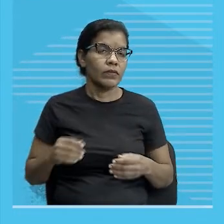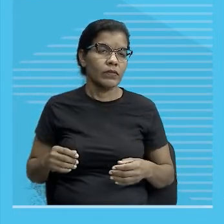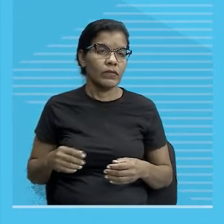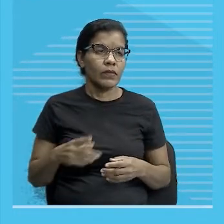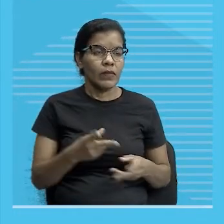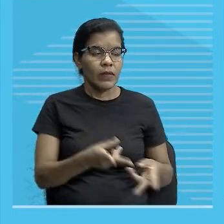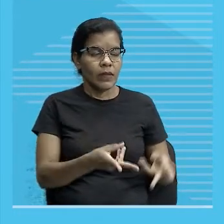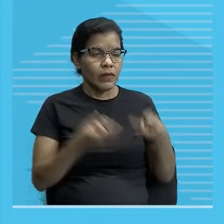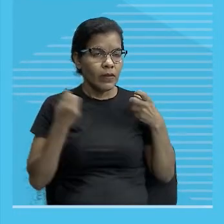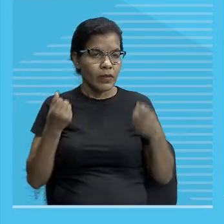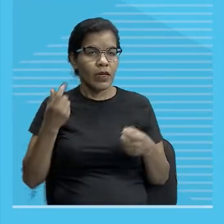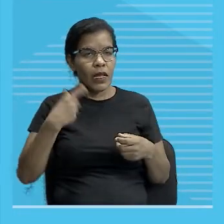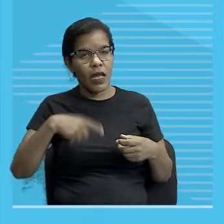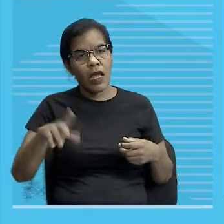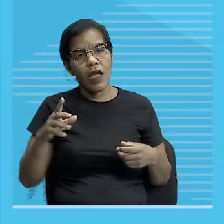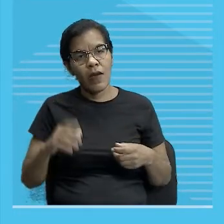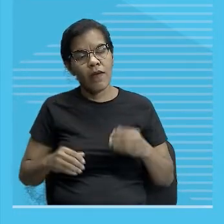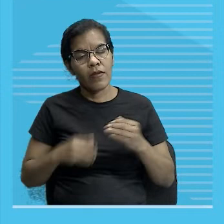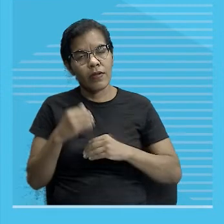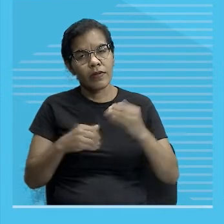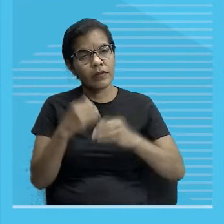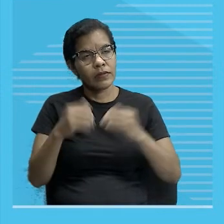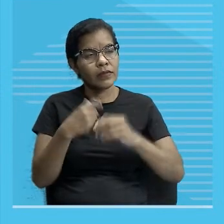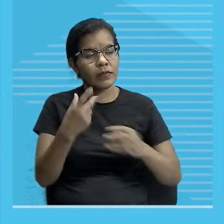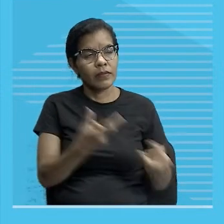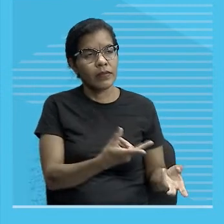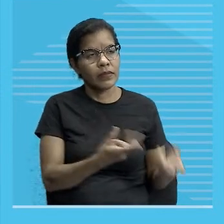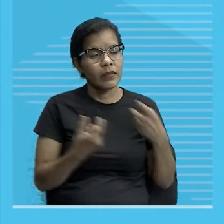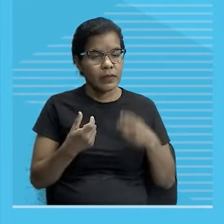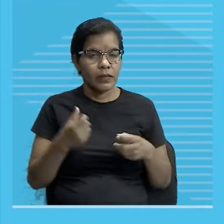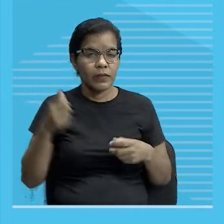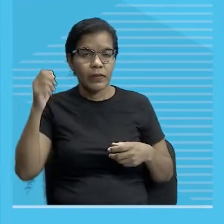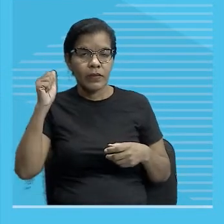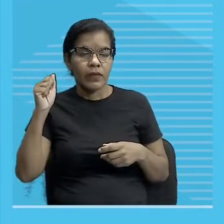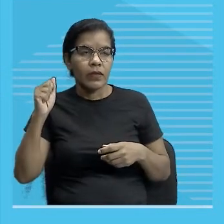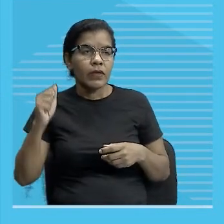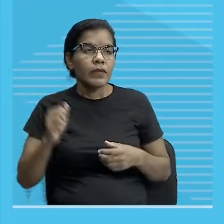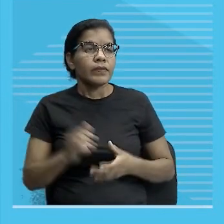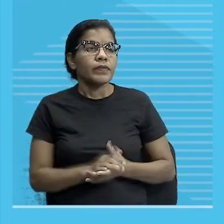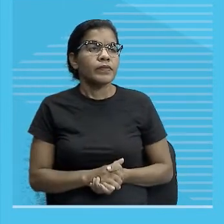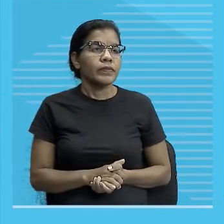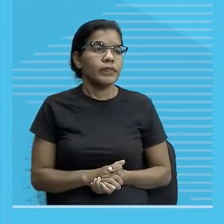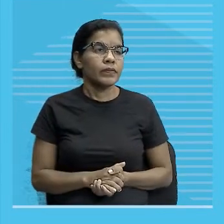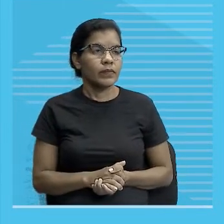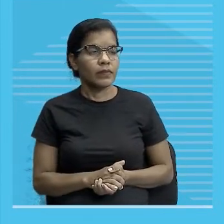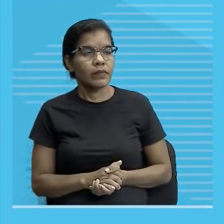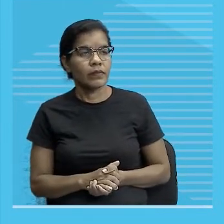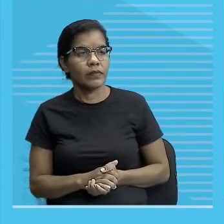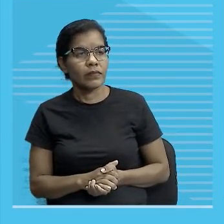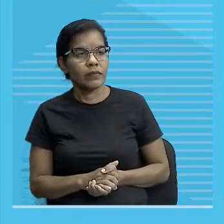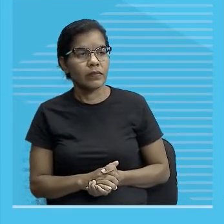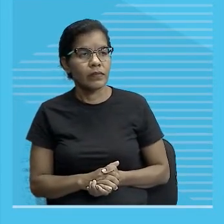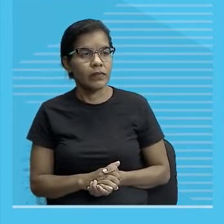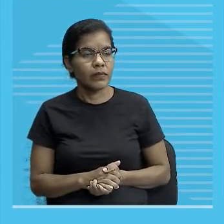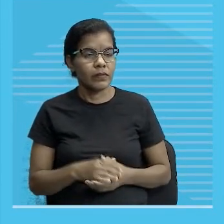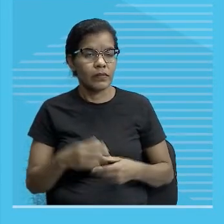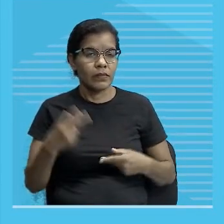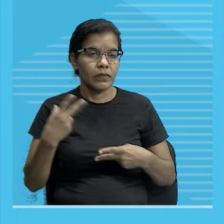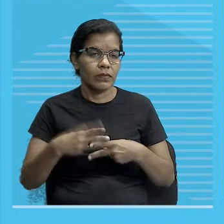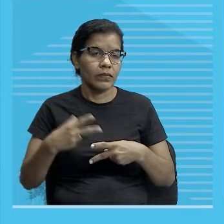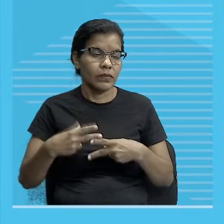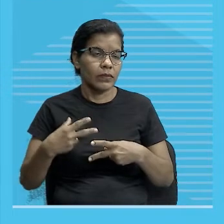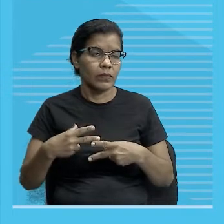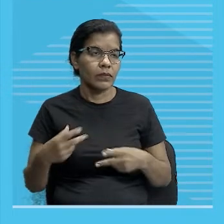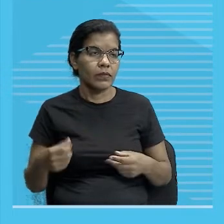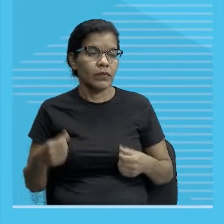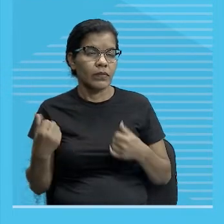construção e perceba esse azinho que está aqui. Ó. Eu fiz questão aqui de detalhar para você que é tão somente uma preposição e